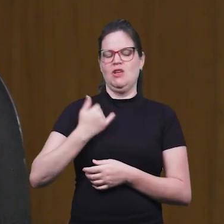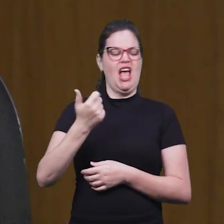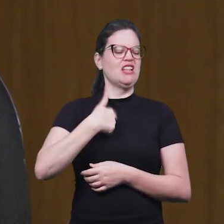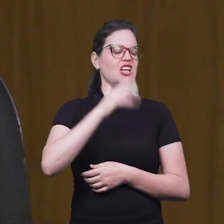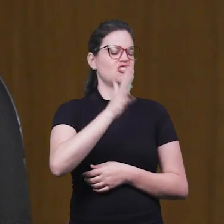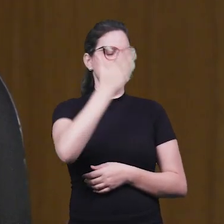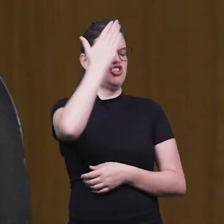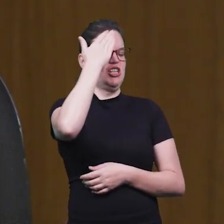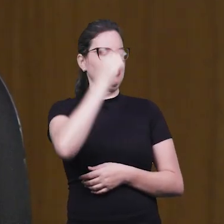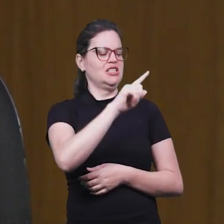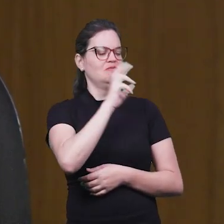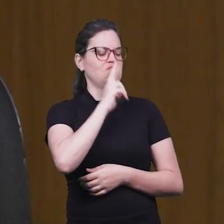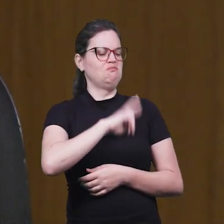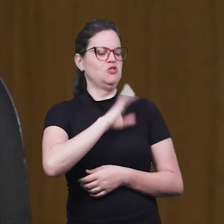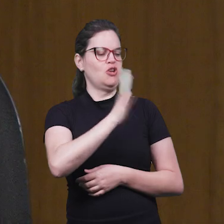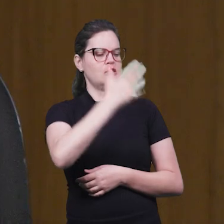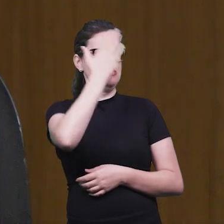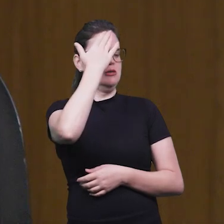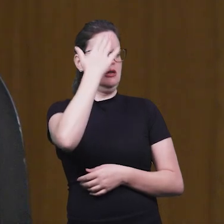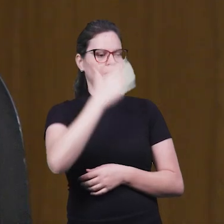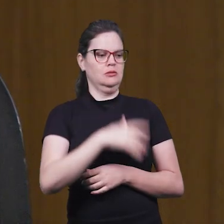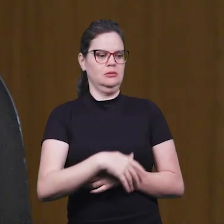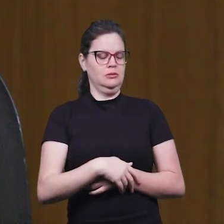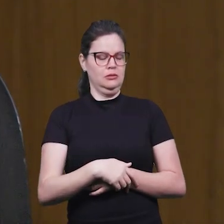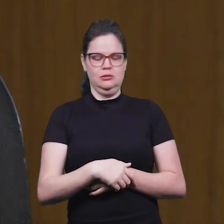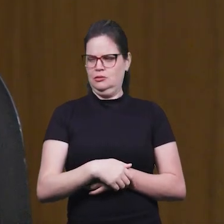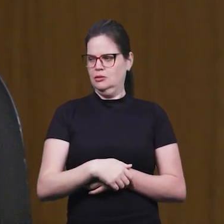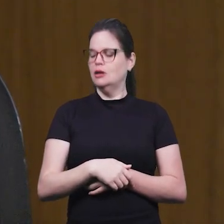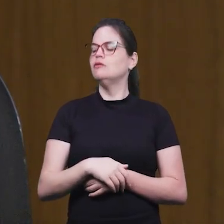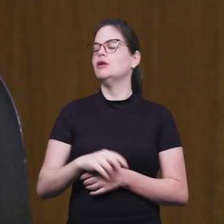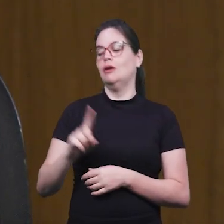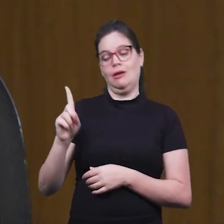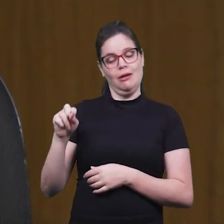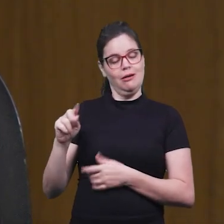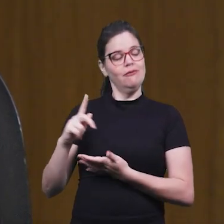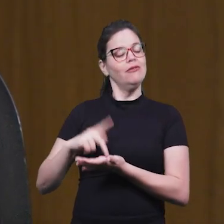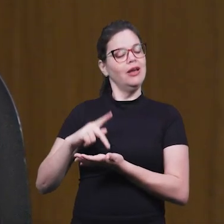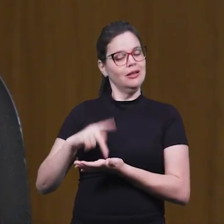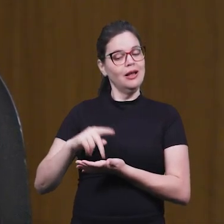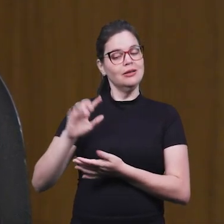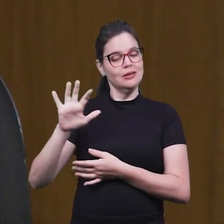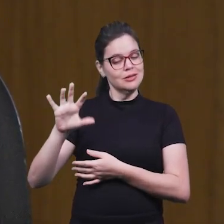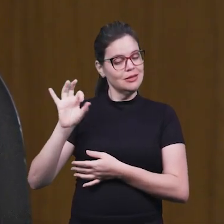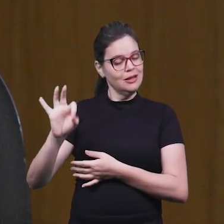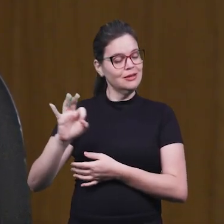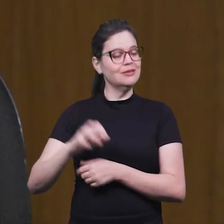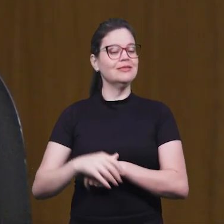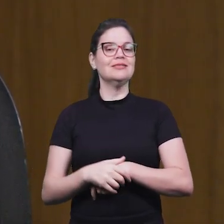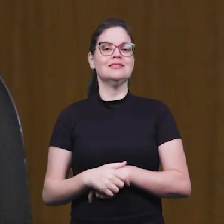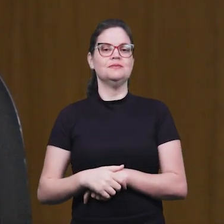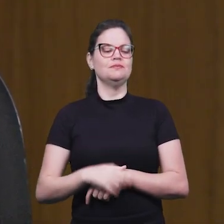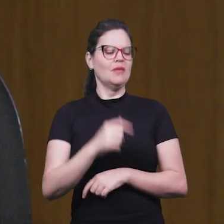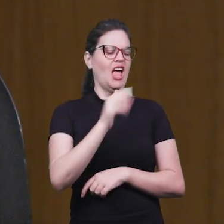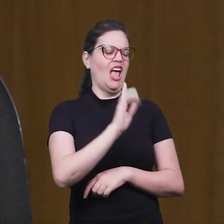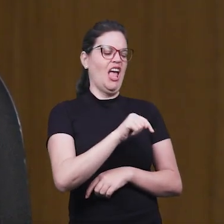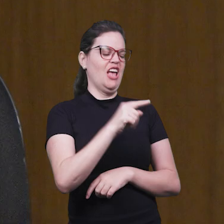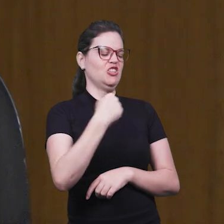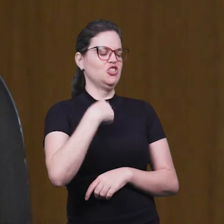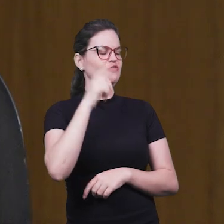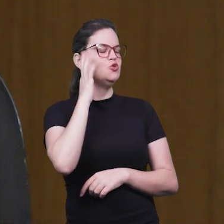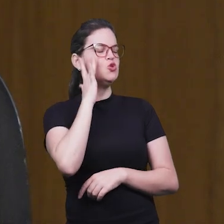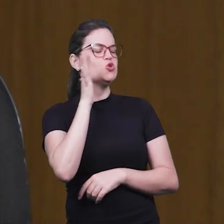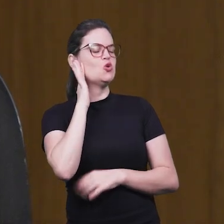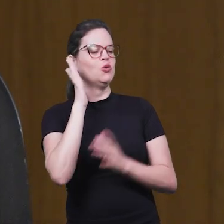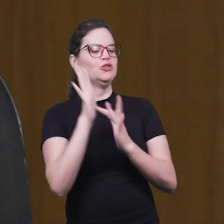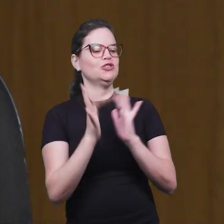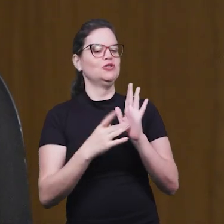assim, já sei o que você vai responder. Eu fui e falei bem assim, e é verdade, é isso aí que você sabe. Eu